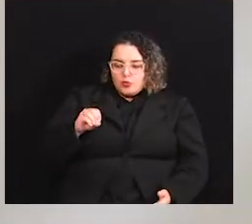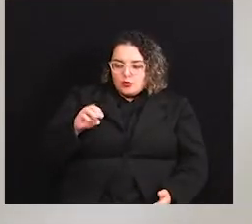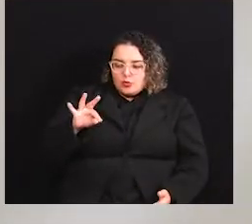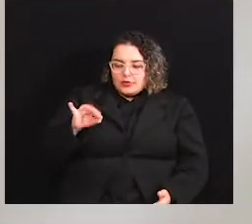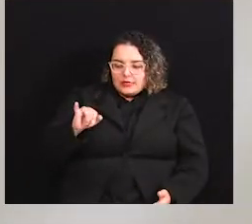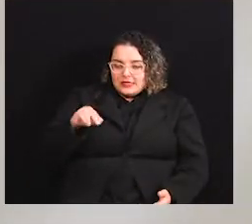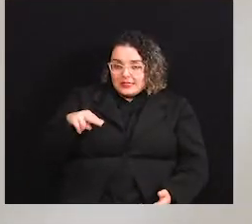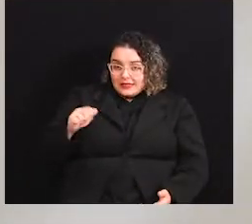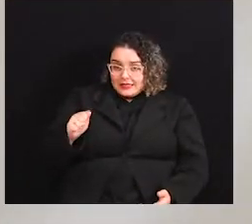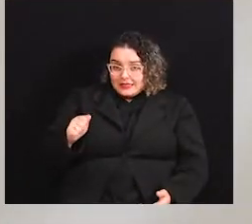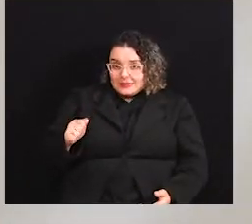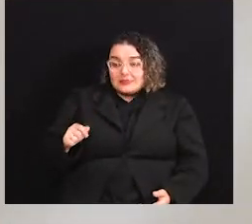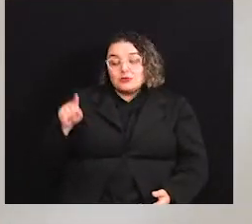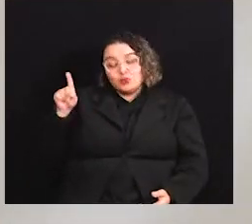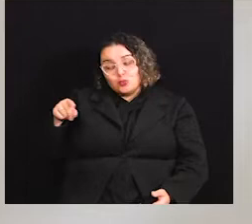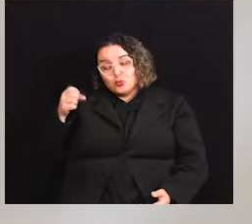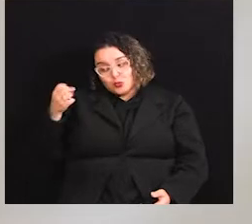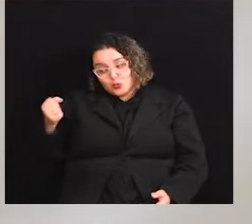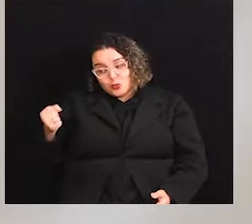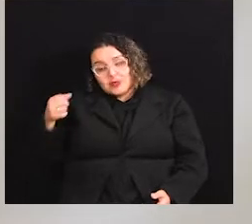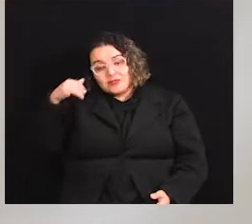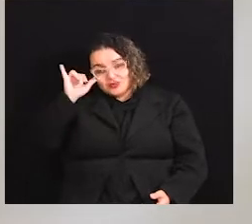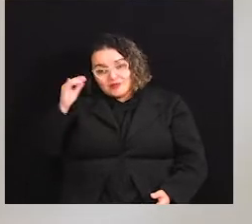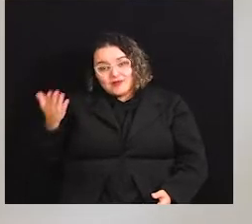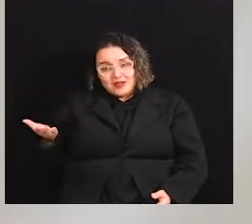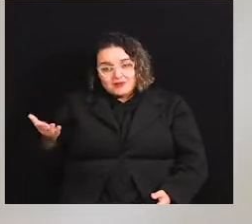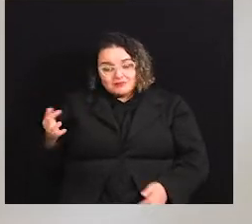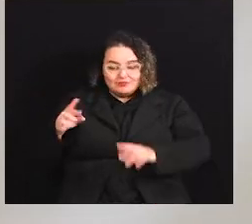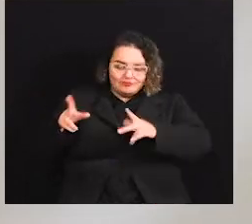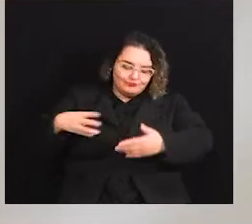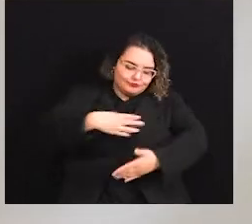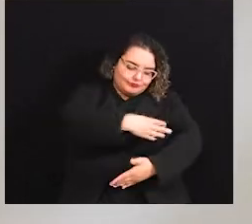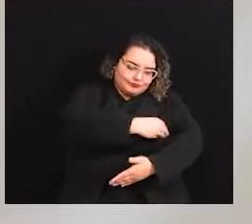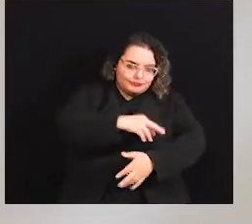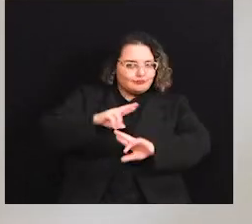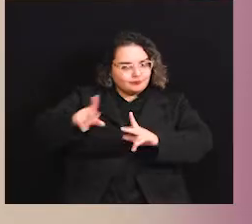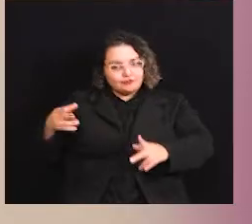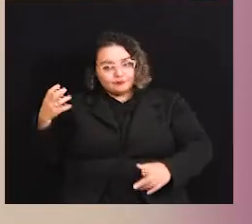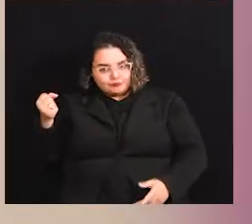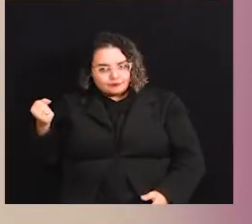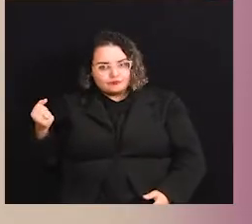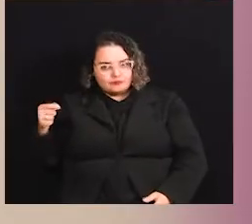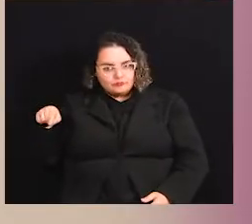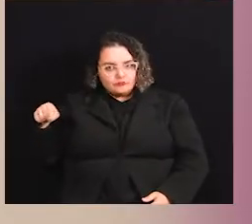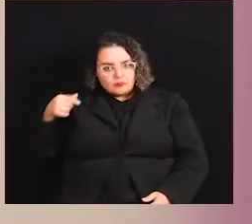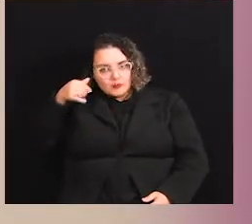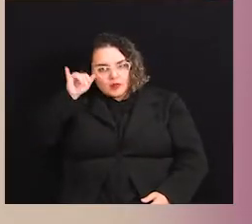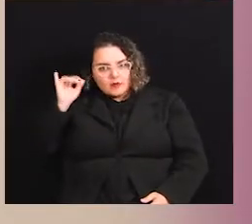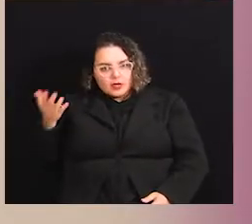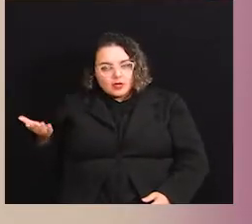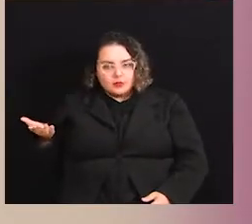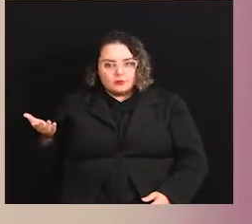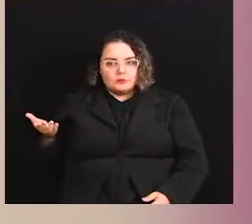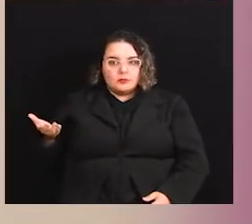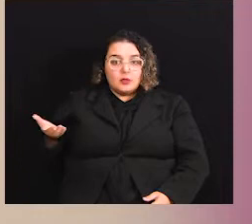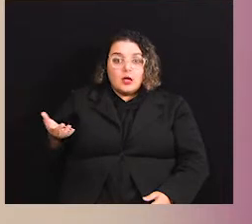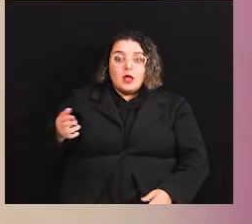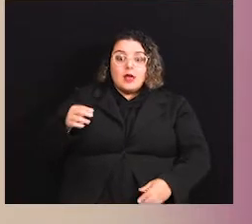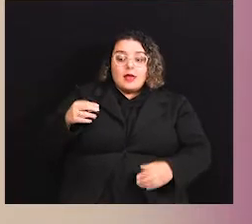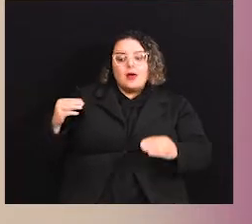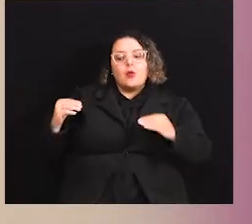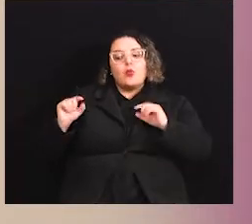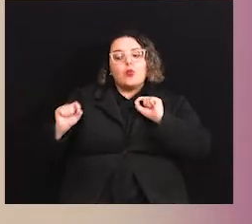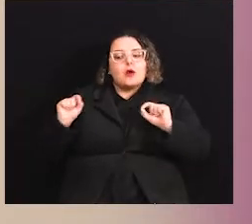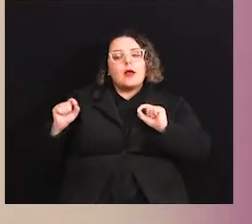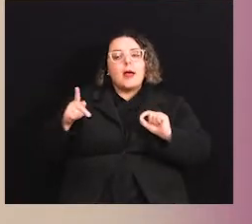de vaca. Normalmente, as maiores diferenças entre o leite materno e o leite de vaca são muito mais relacionadas ao tipo de